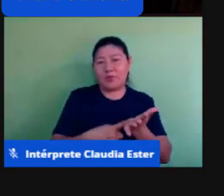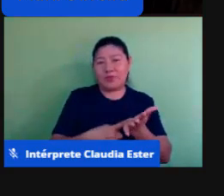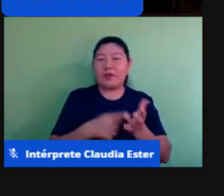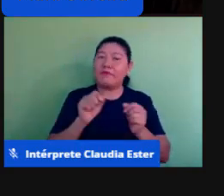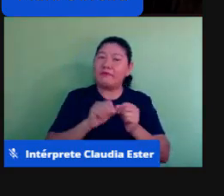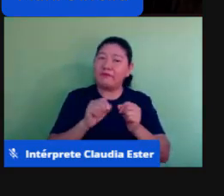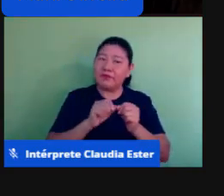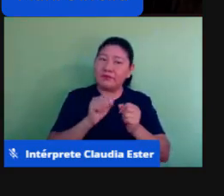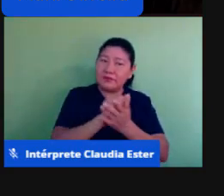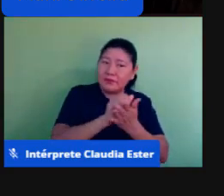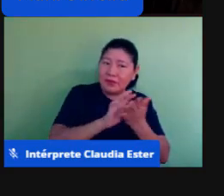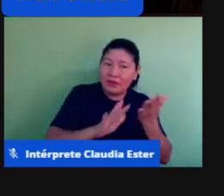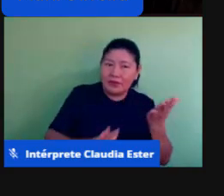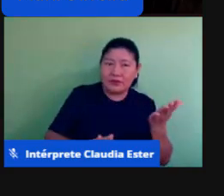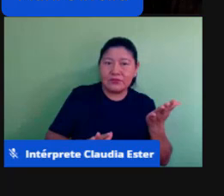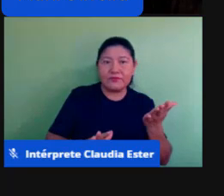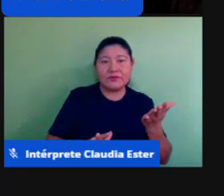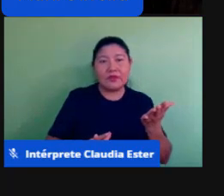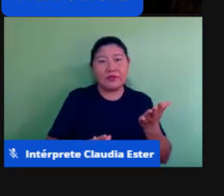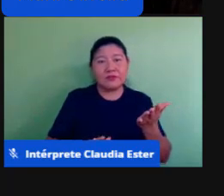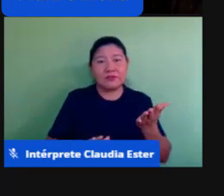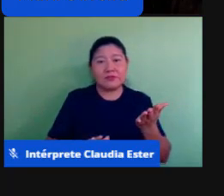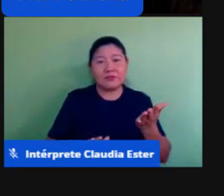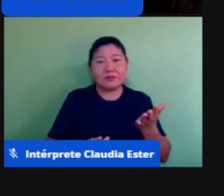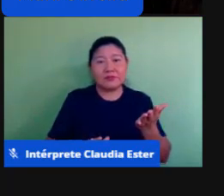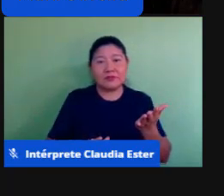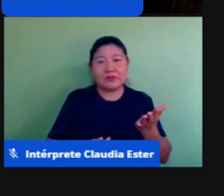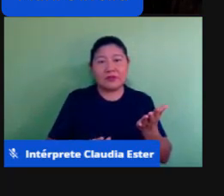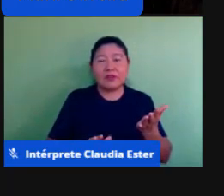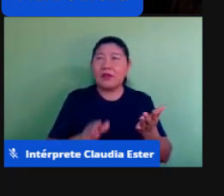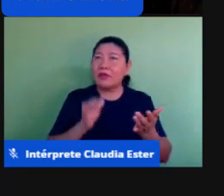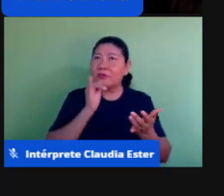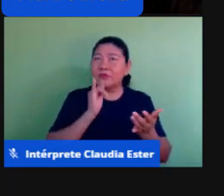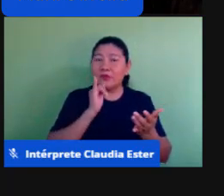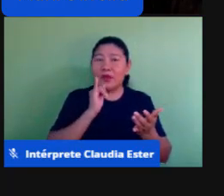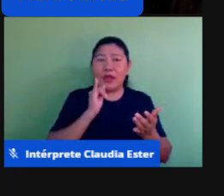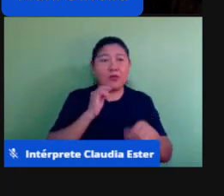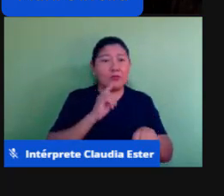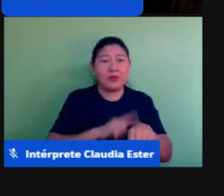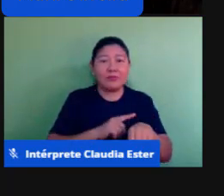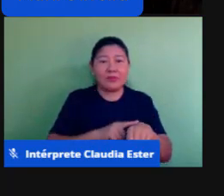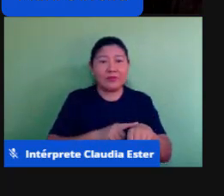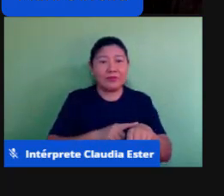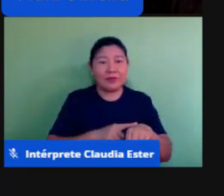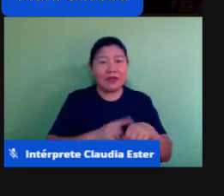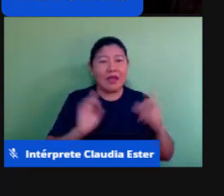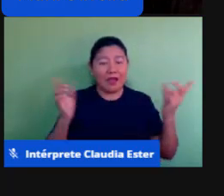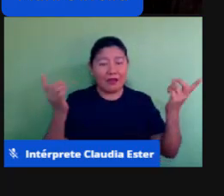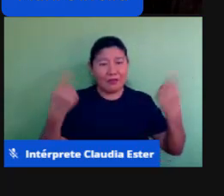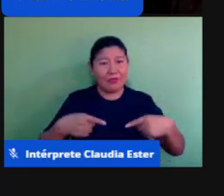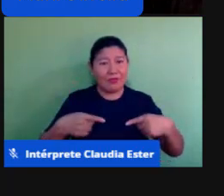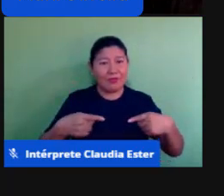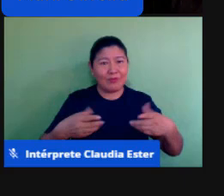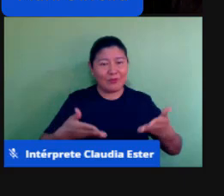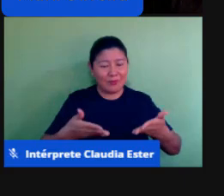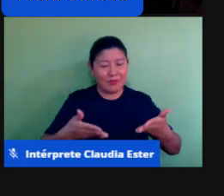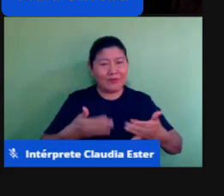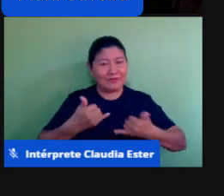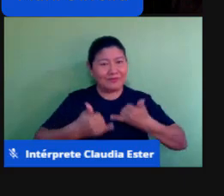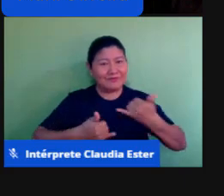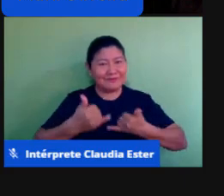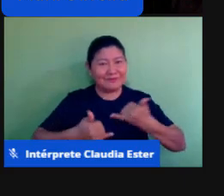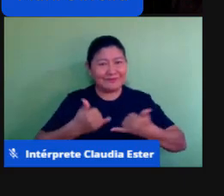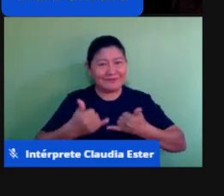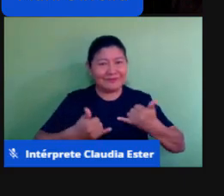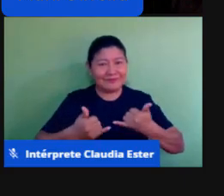atividades e o mais legal, assim, é de maneira simultânea e dinâmica. Então, assim, Pensa na empolgação dos alunos, é